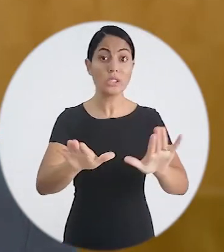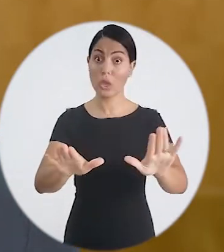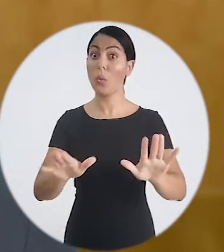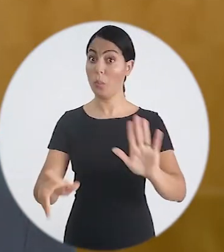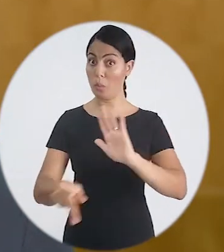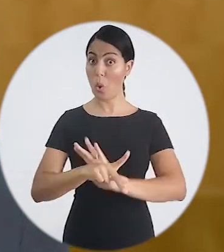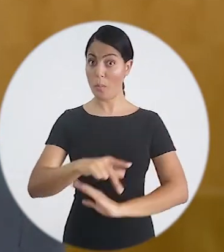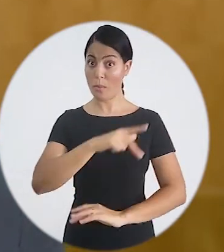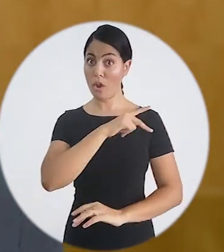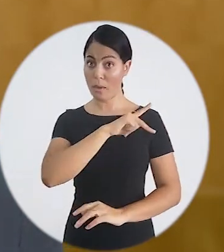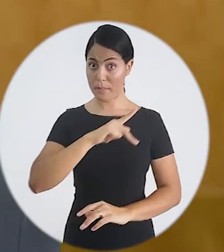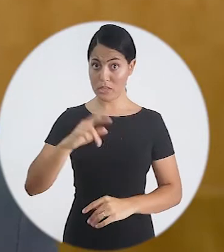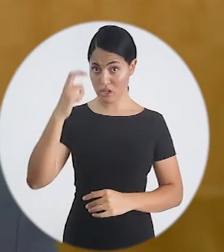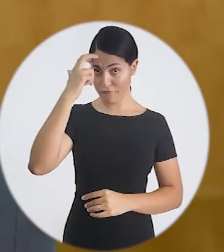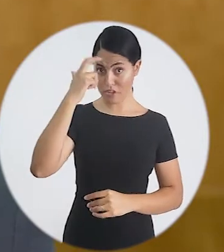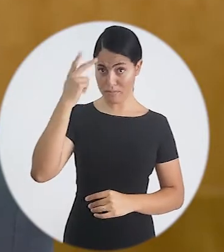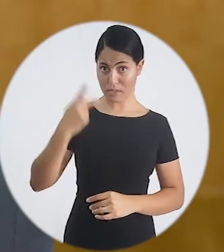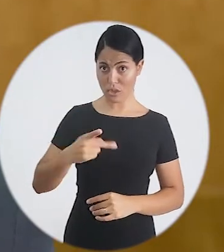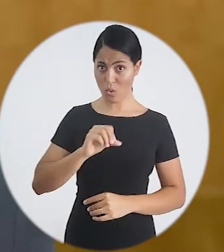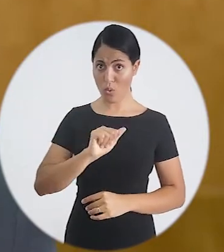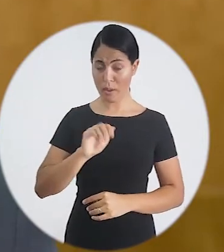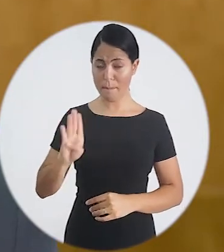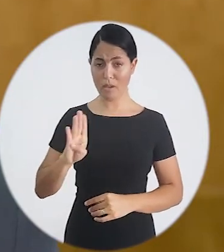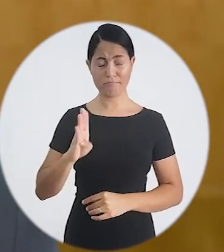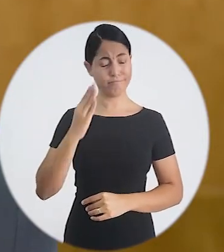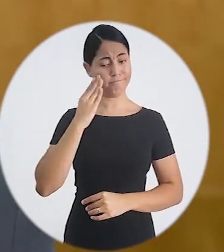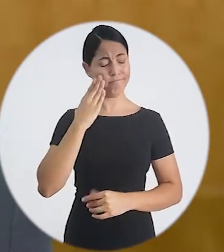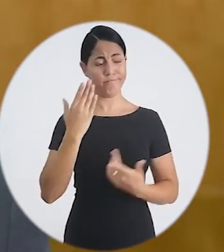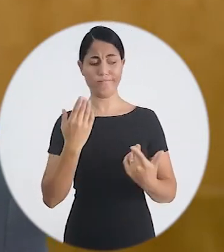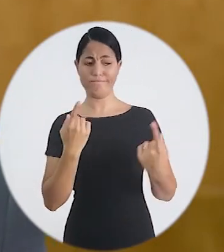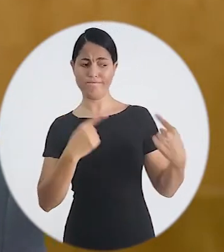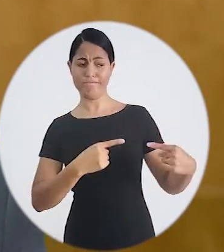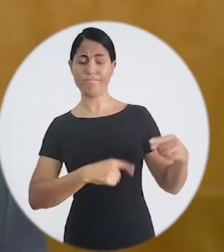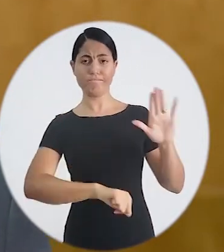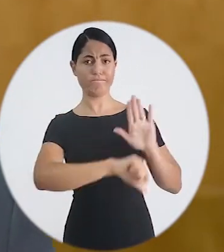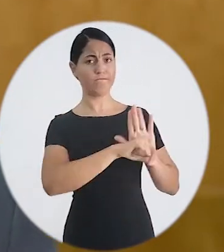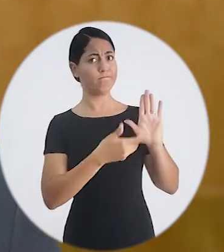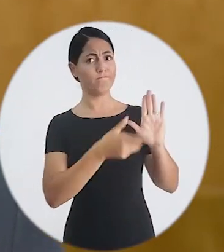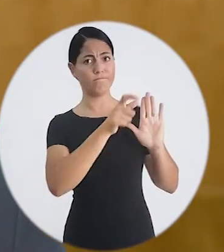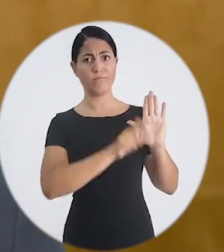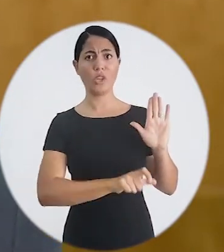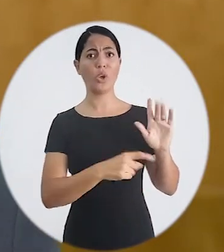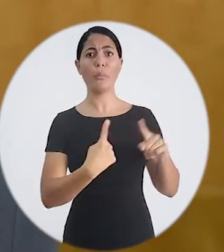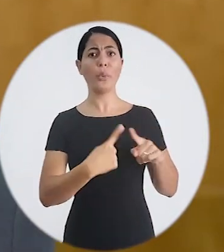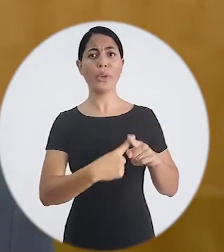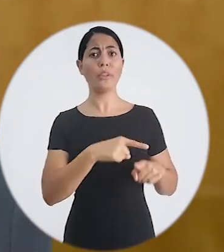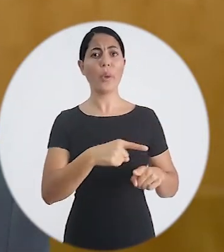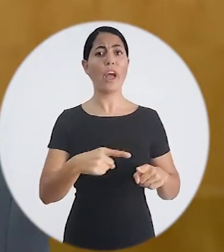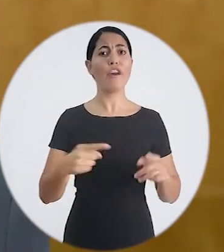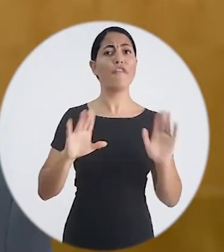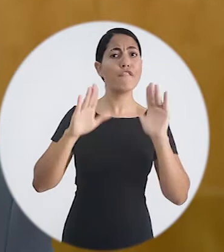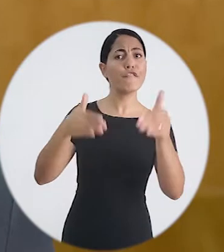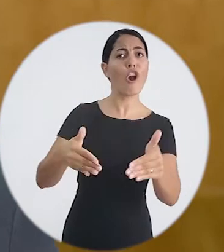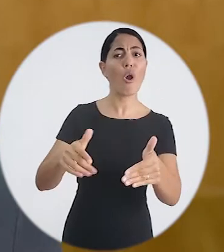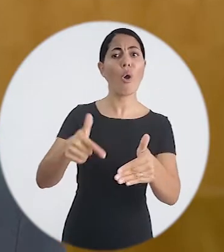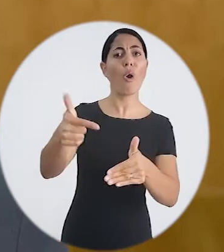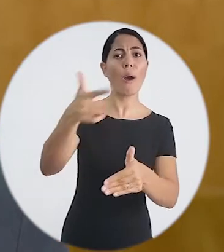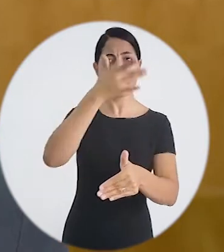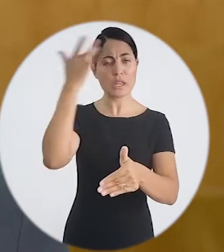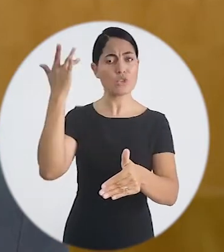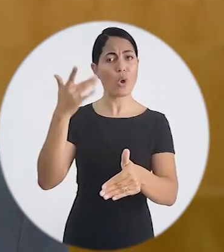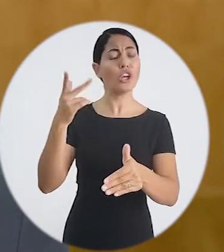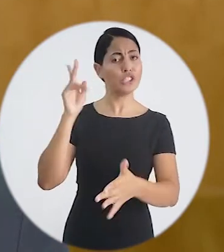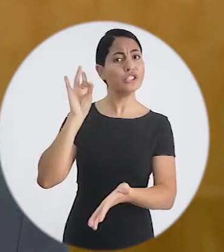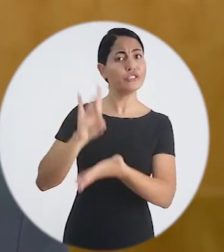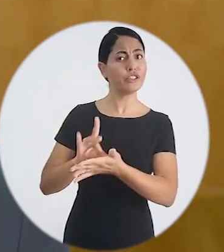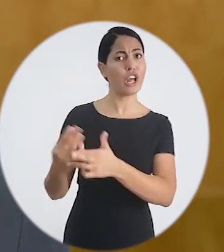Advogados do Brasil, abre aspas, a medida tenta criminalizar os críticos do governo, desvia o foco dos verdadeiros